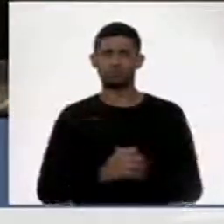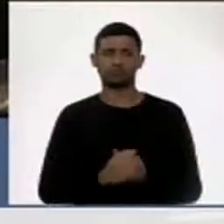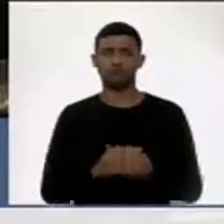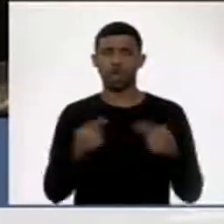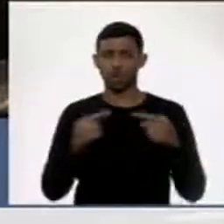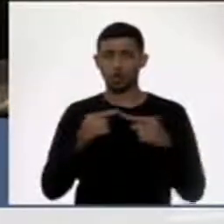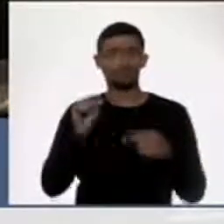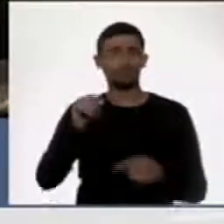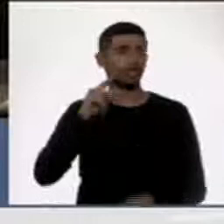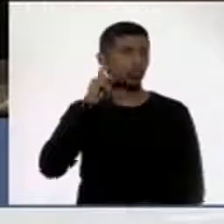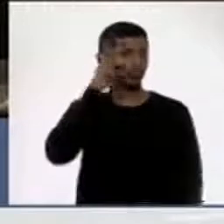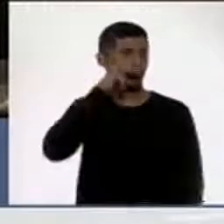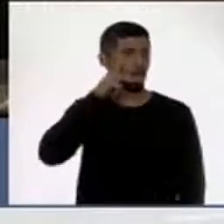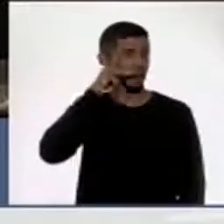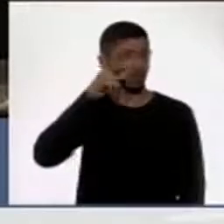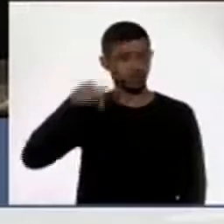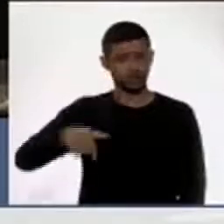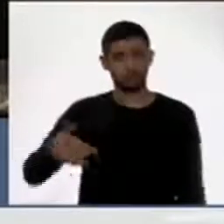o parlamento,